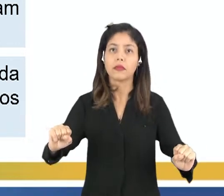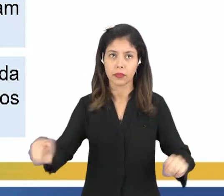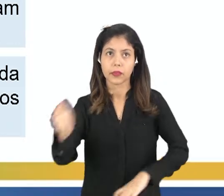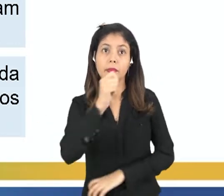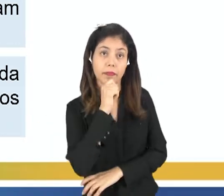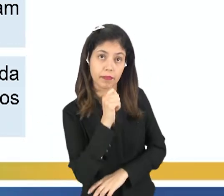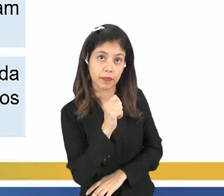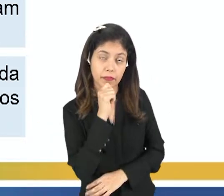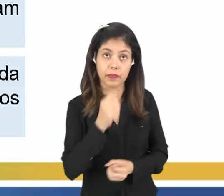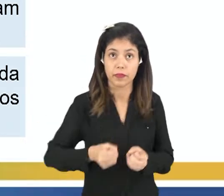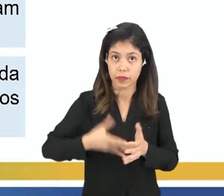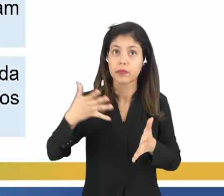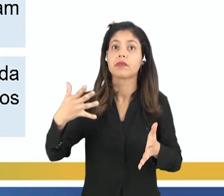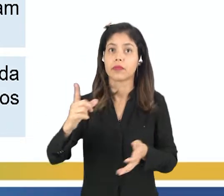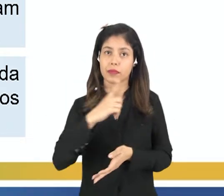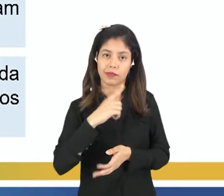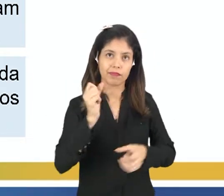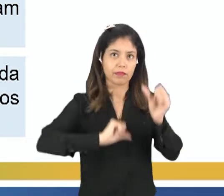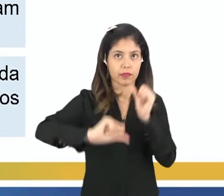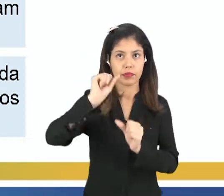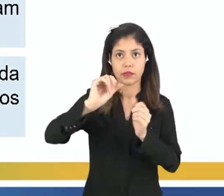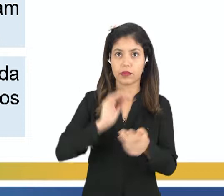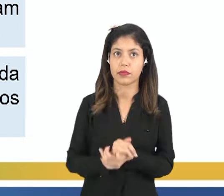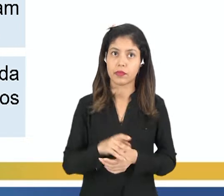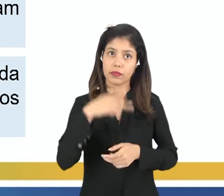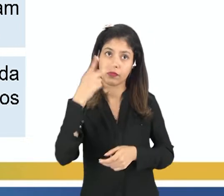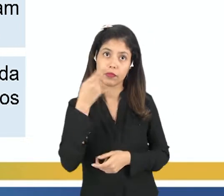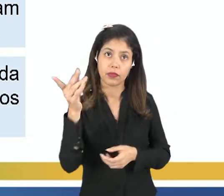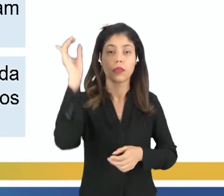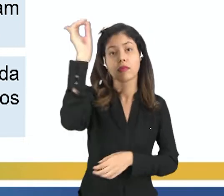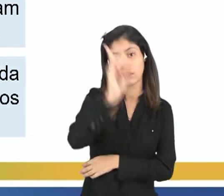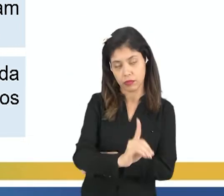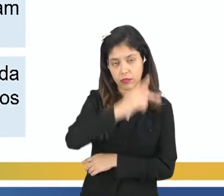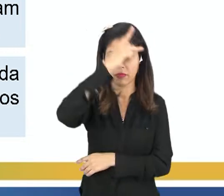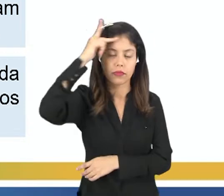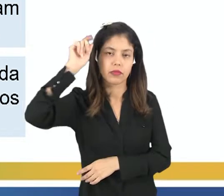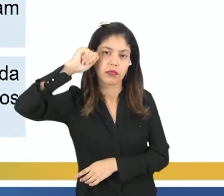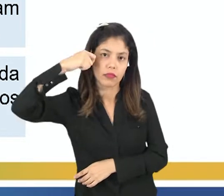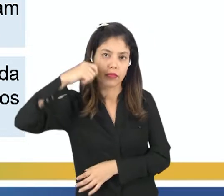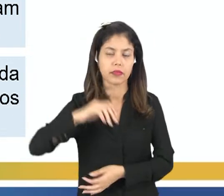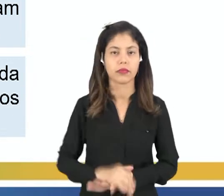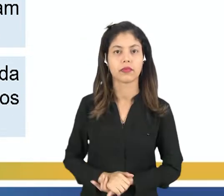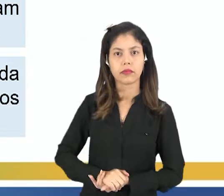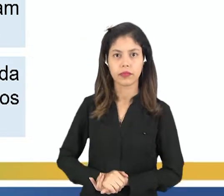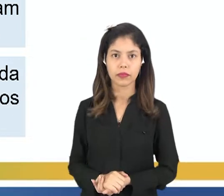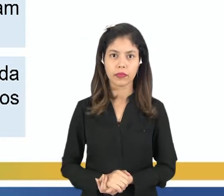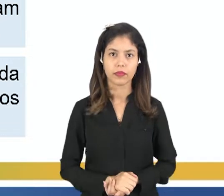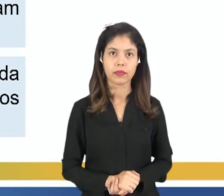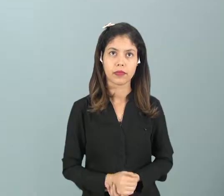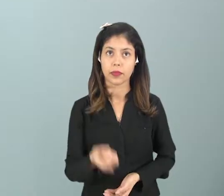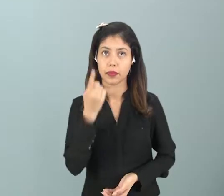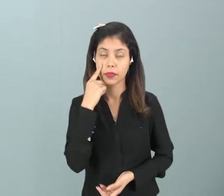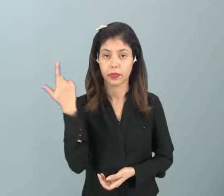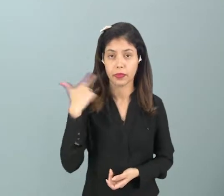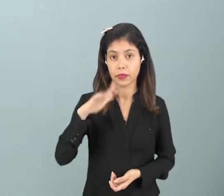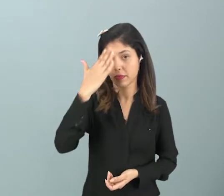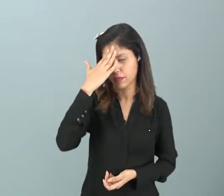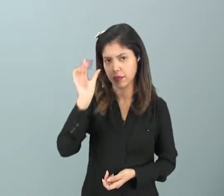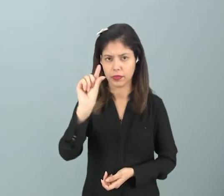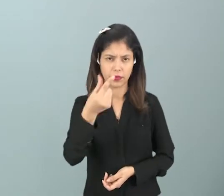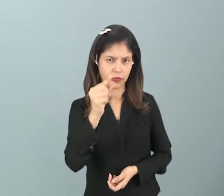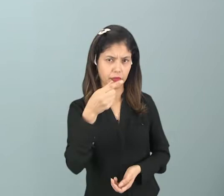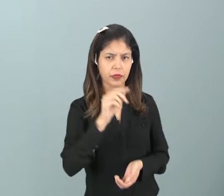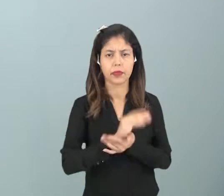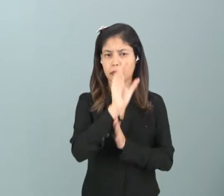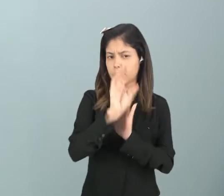abolida, mas que ainda há muita coisa a ser mudada no que diz respeito aos direitos da pessoa negra. E aí a gente conseguiu entender um pouquinho